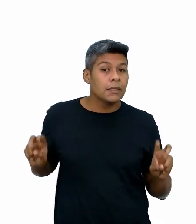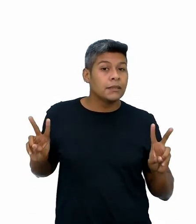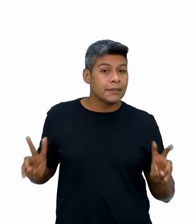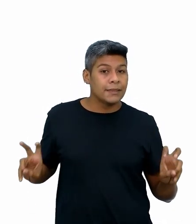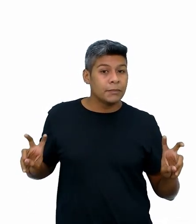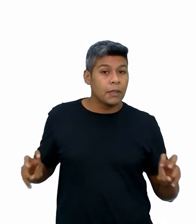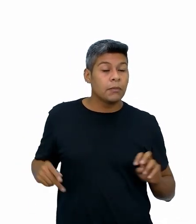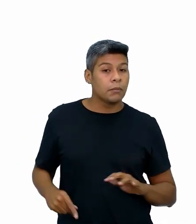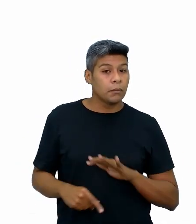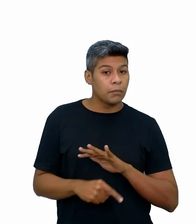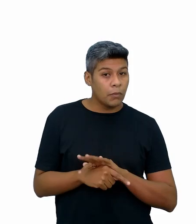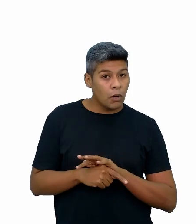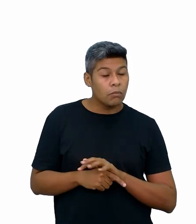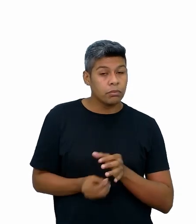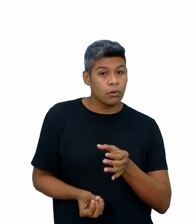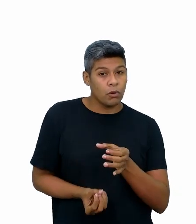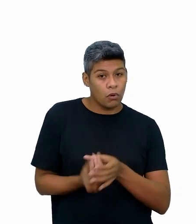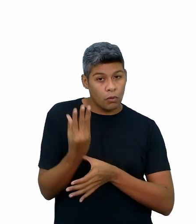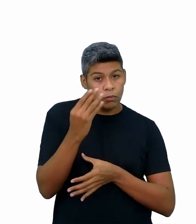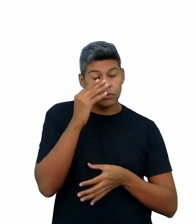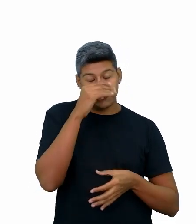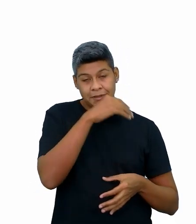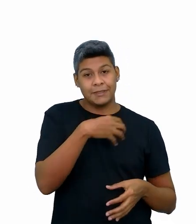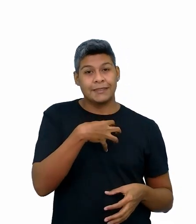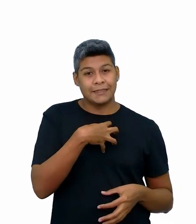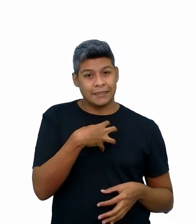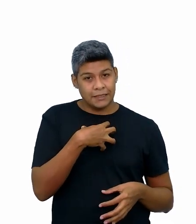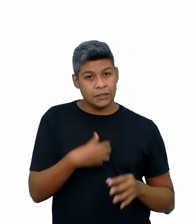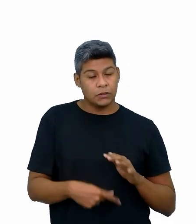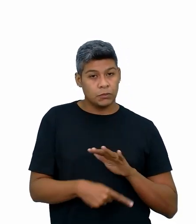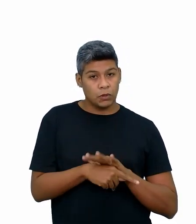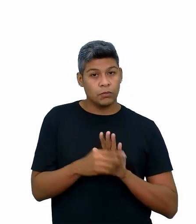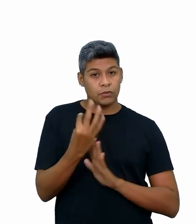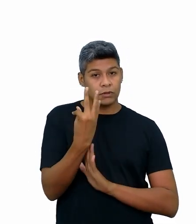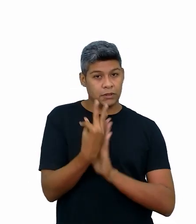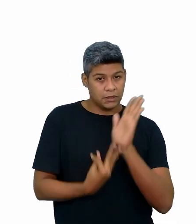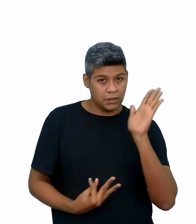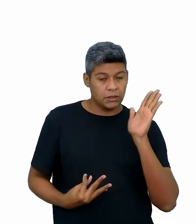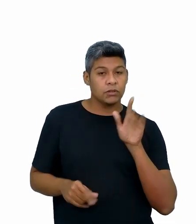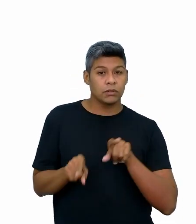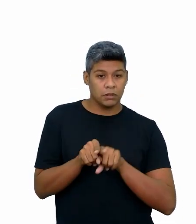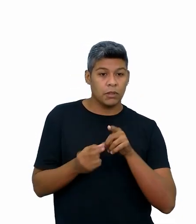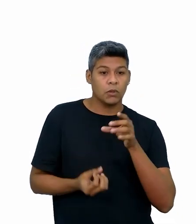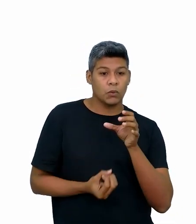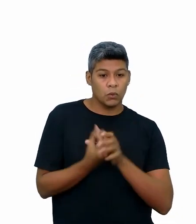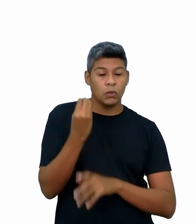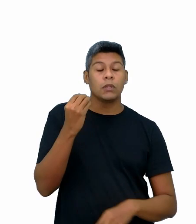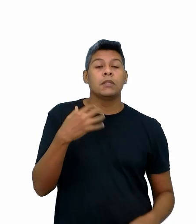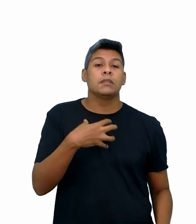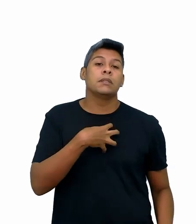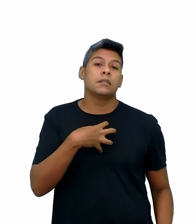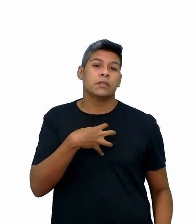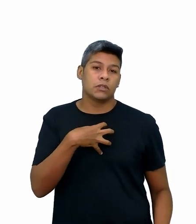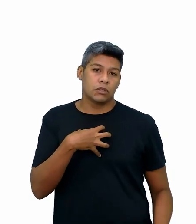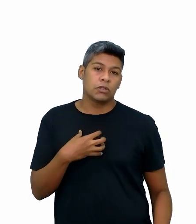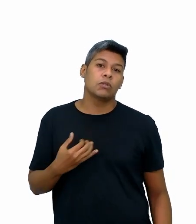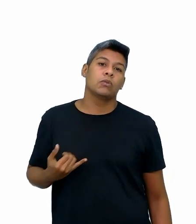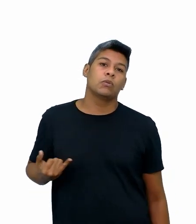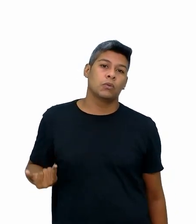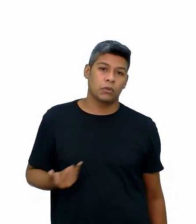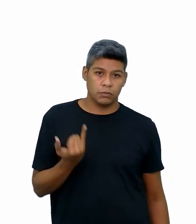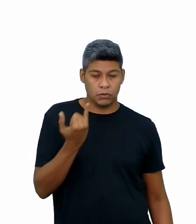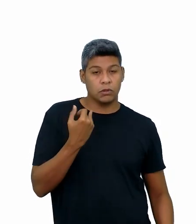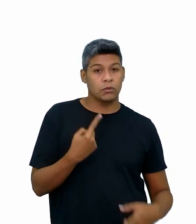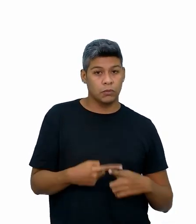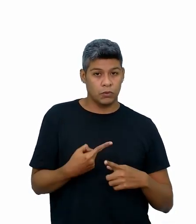a formação composicional, o estilo dos gêneros textuais e a construção de sentidos. Isso é importante, porque conforme